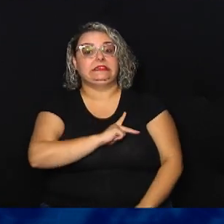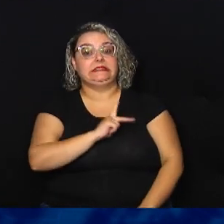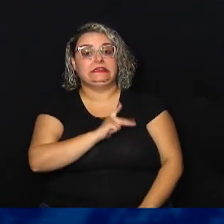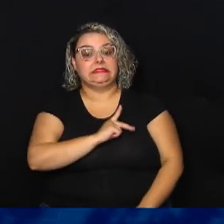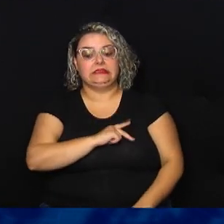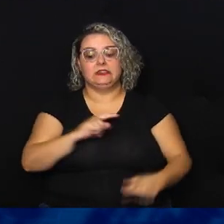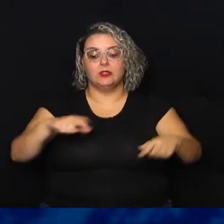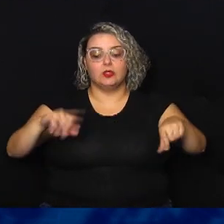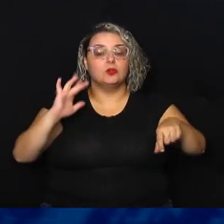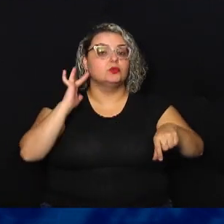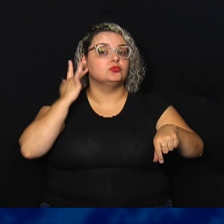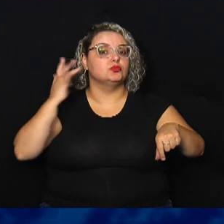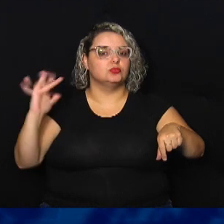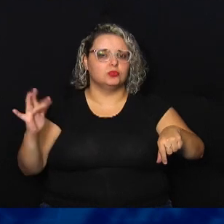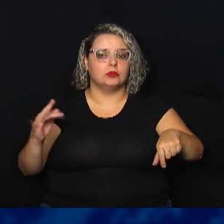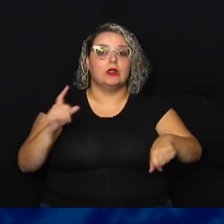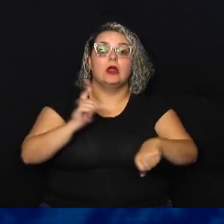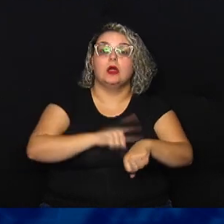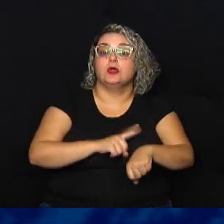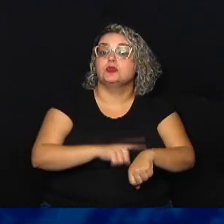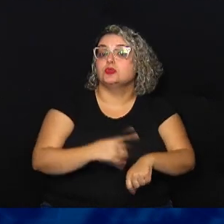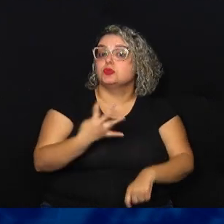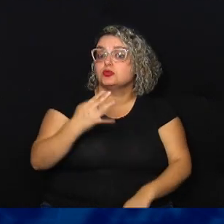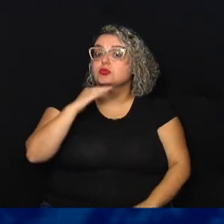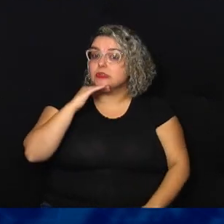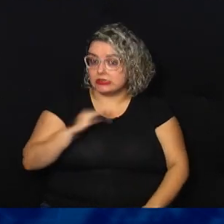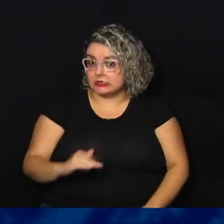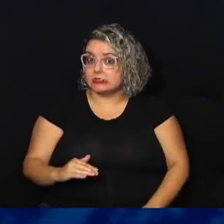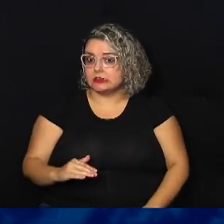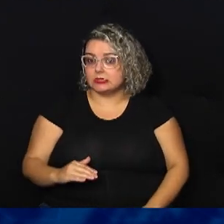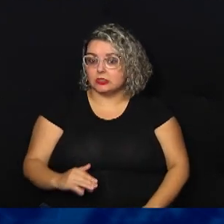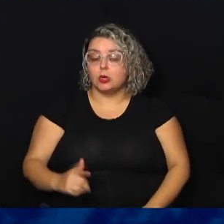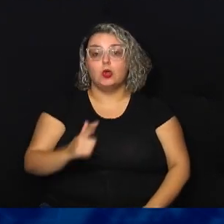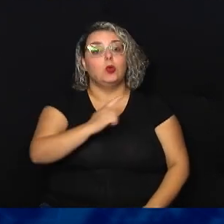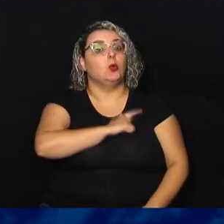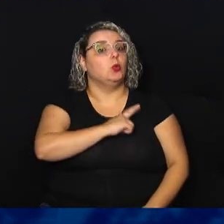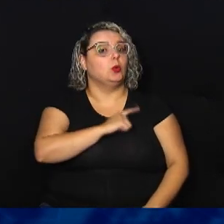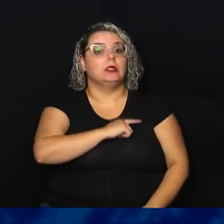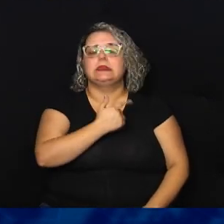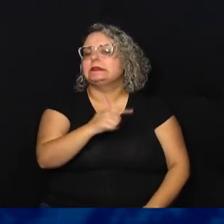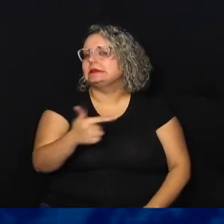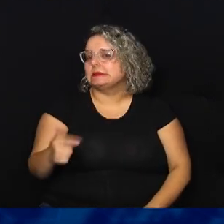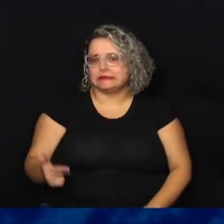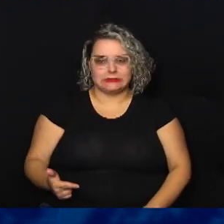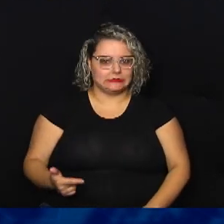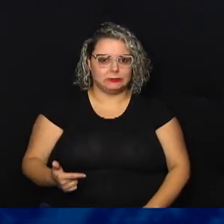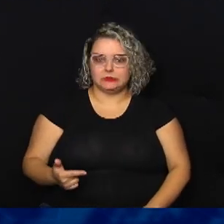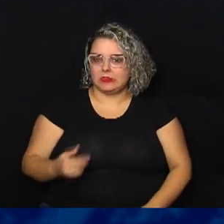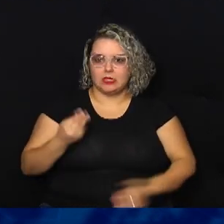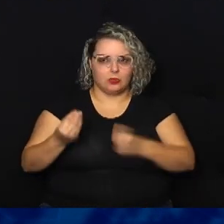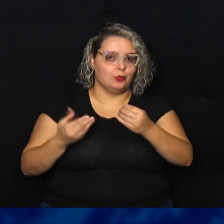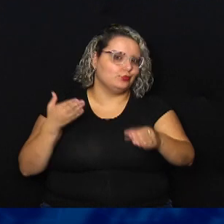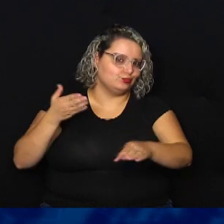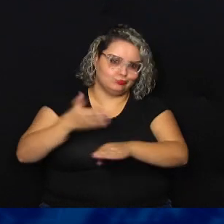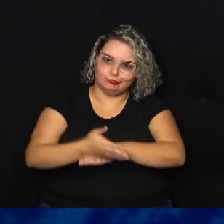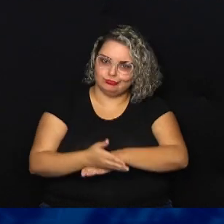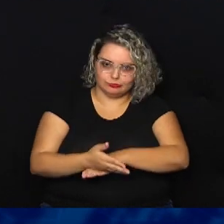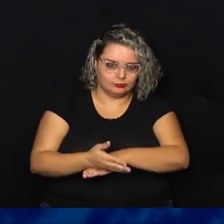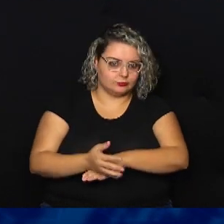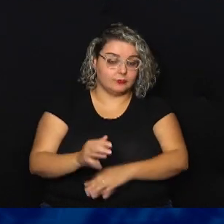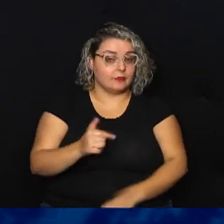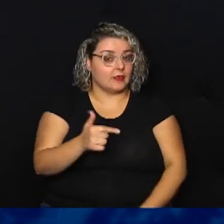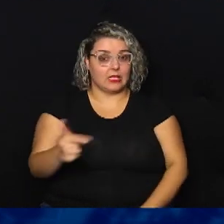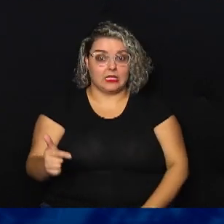Estádio Brinco de Ouro às 4 horas da tarde. O Guarani, que não tem mais chances de classificação, nem risco